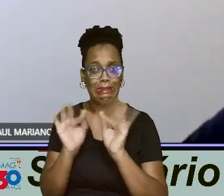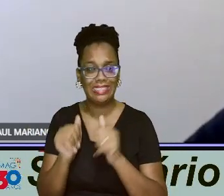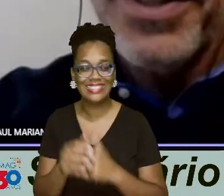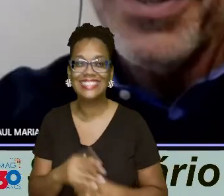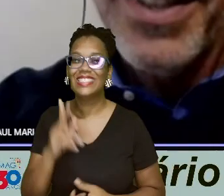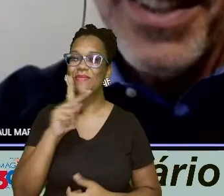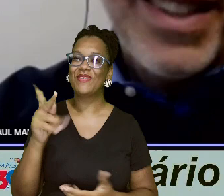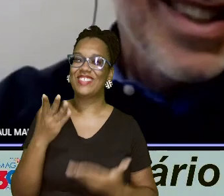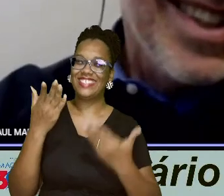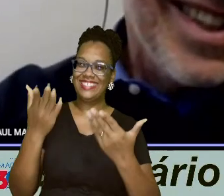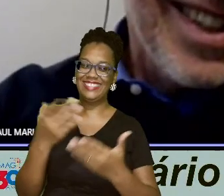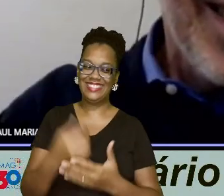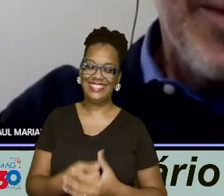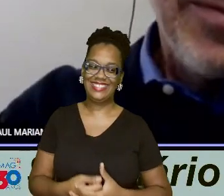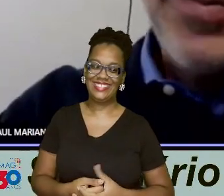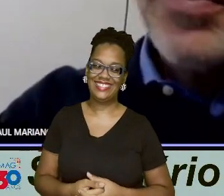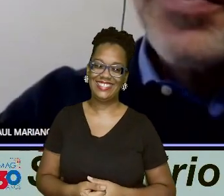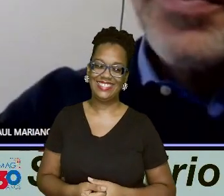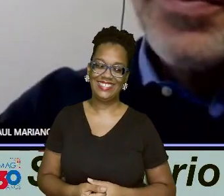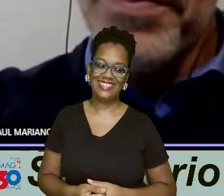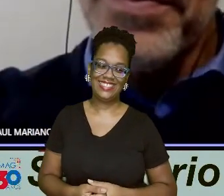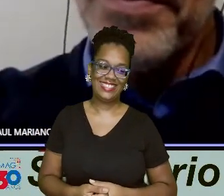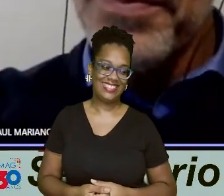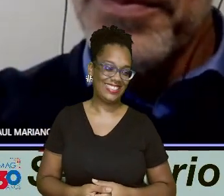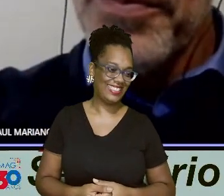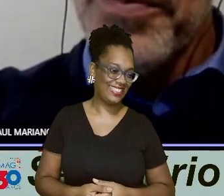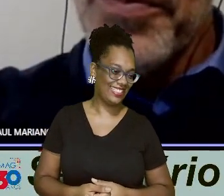Professora, com a palavra.